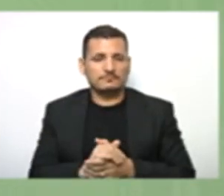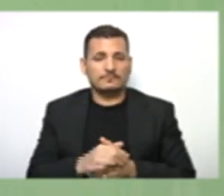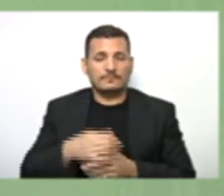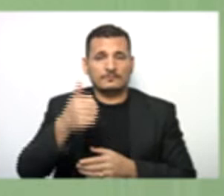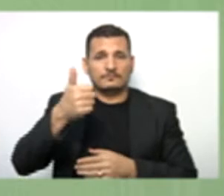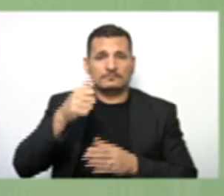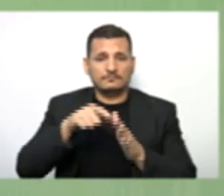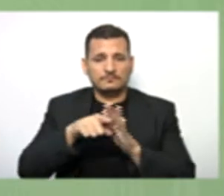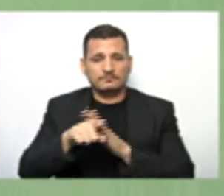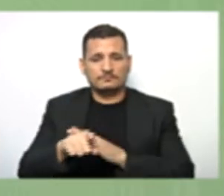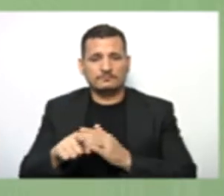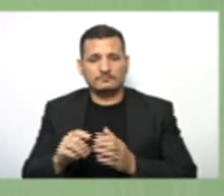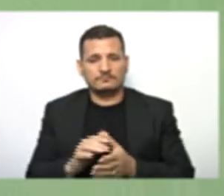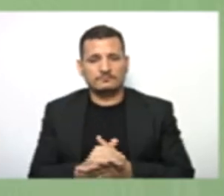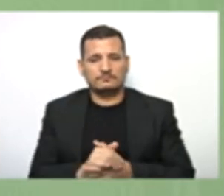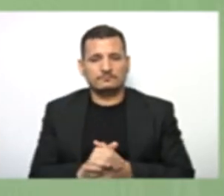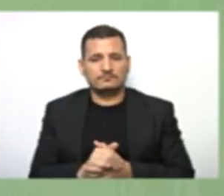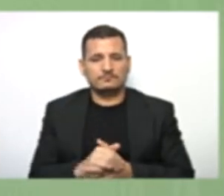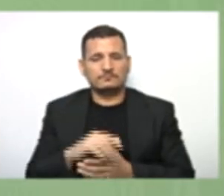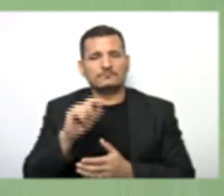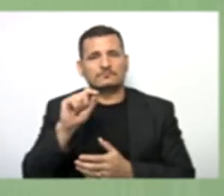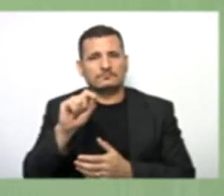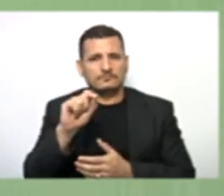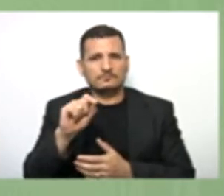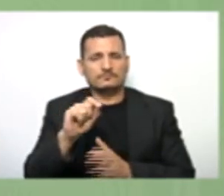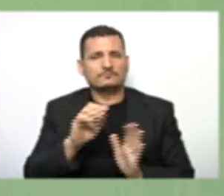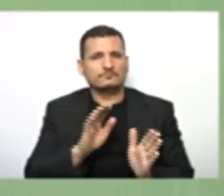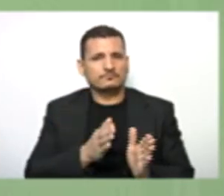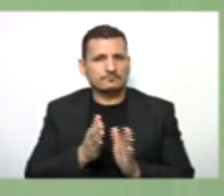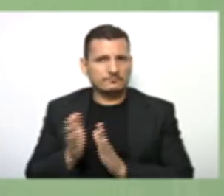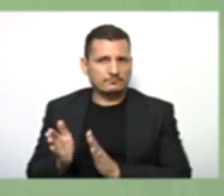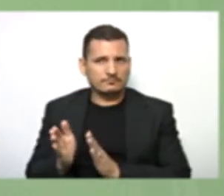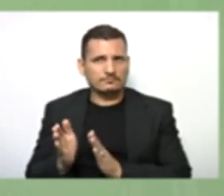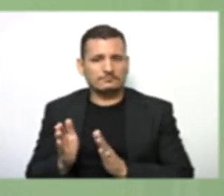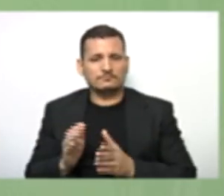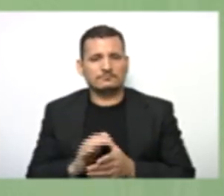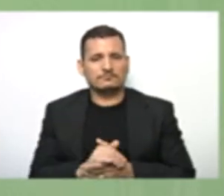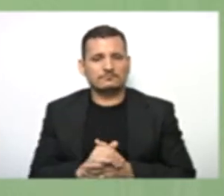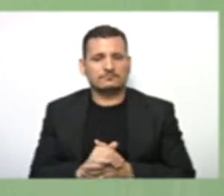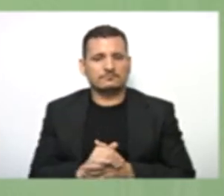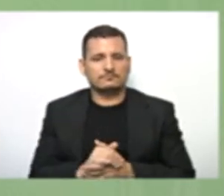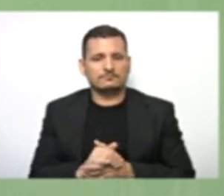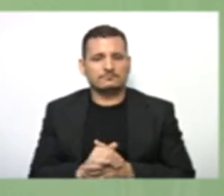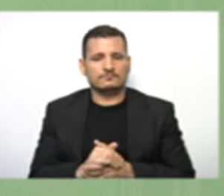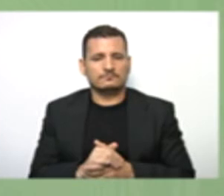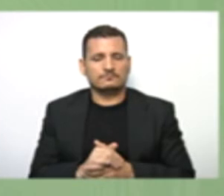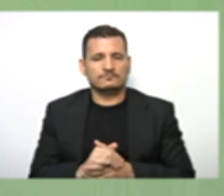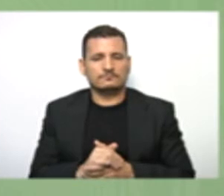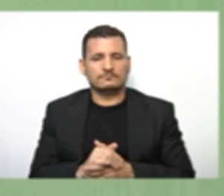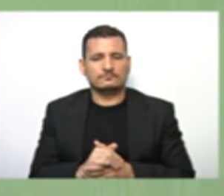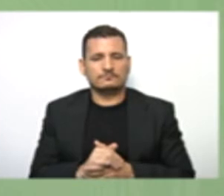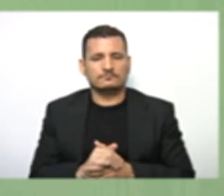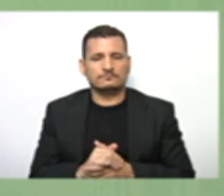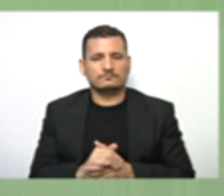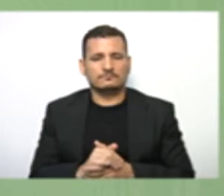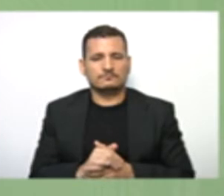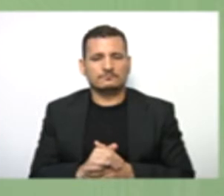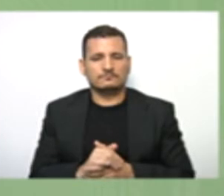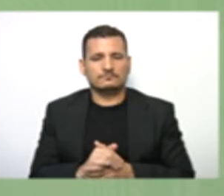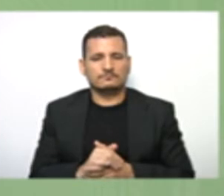questão, perguntamos o que é um processo. Definição dele, ok? Rapidinho, curto e